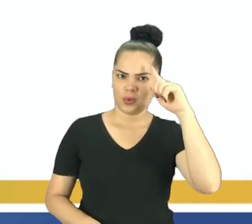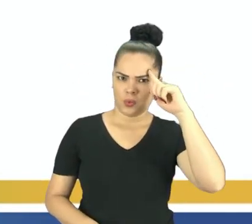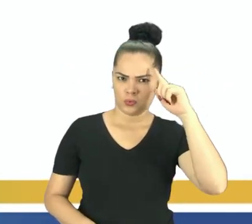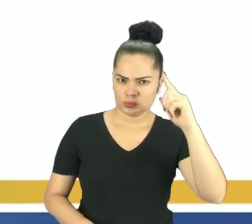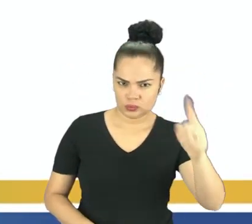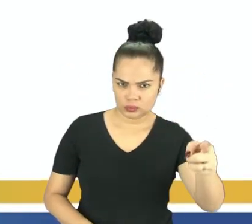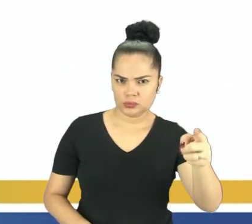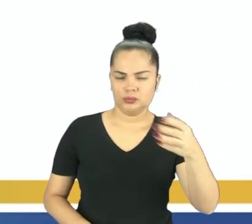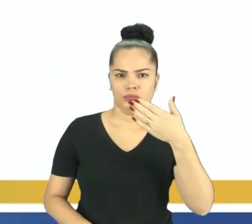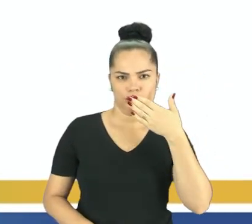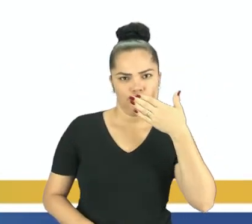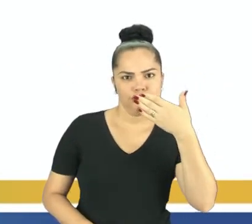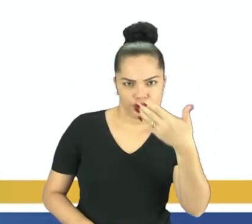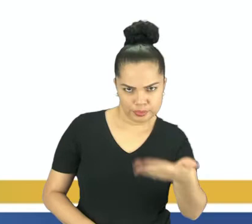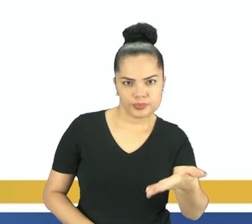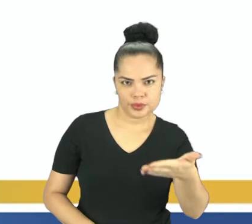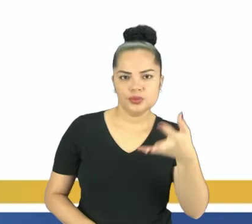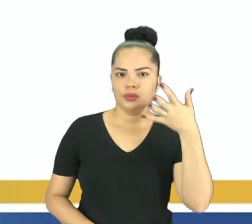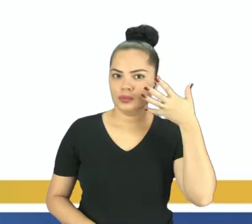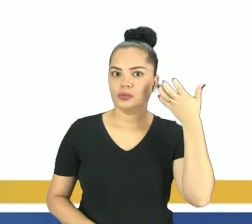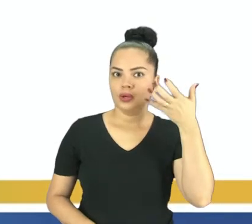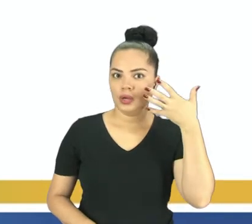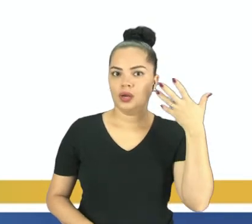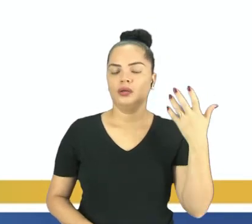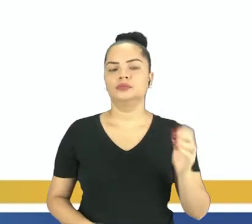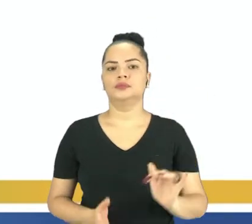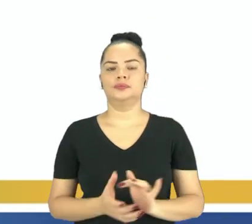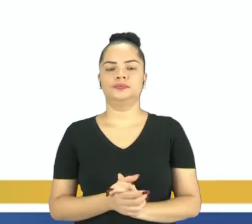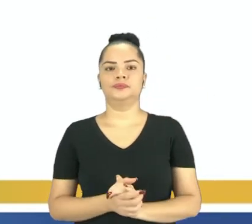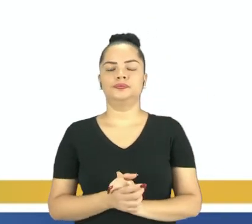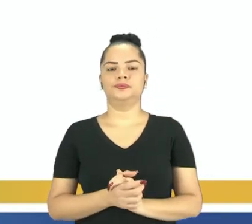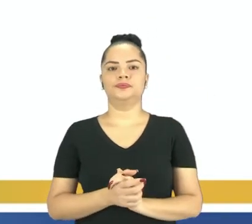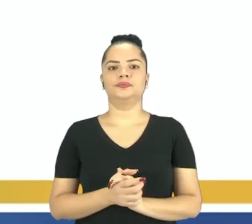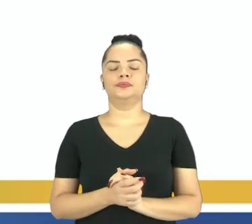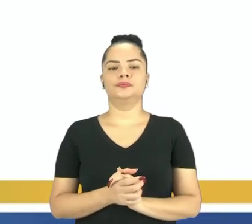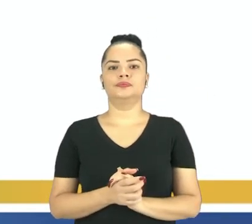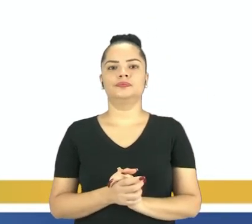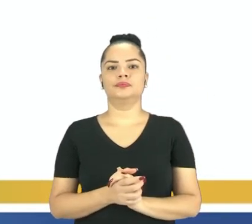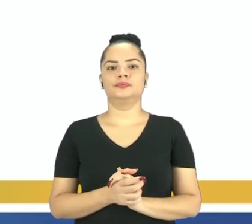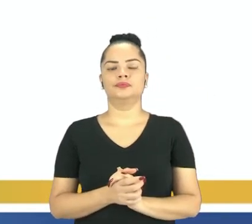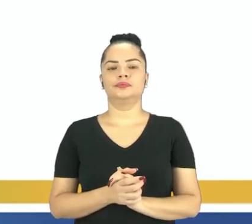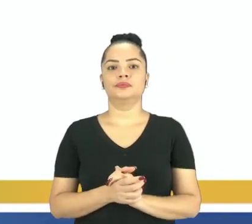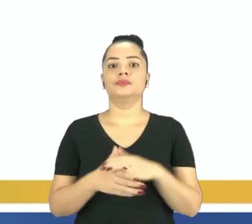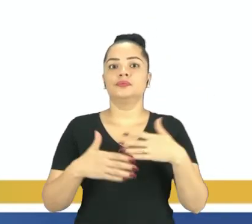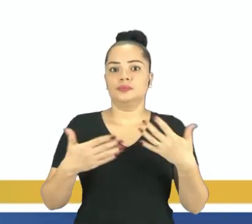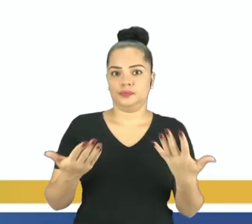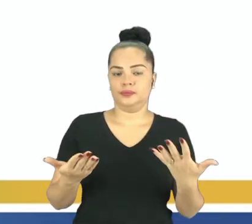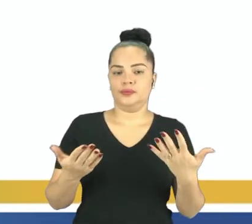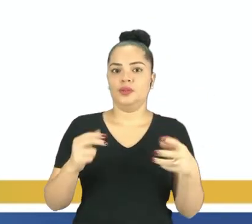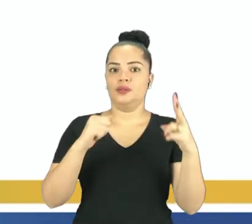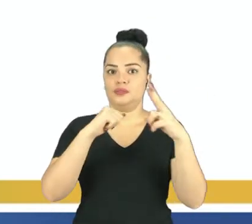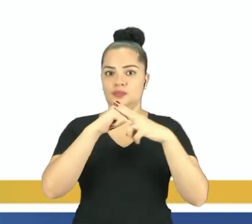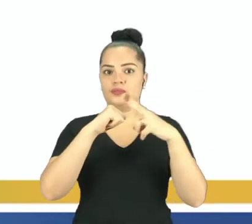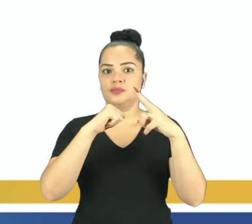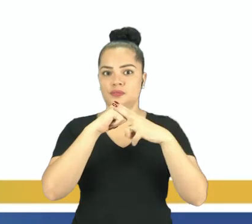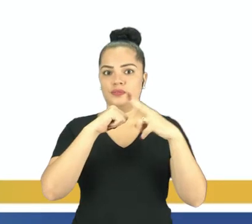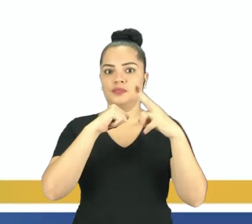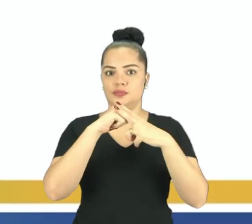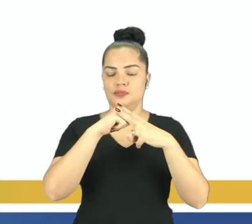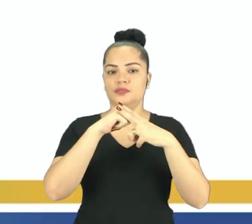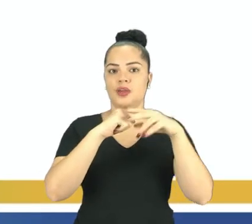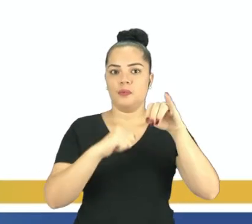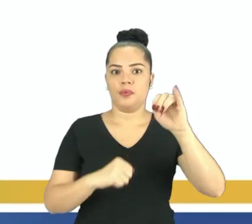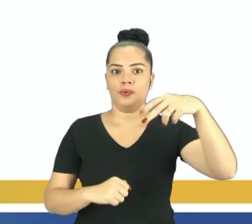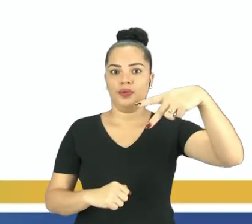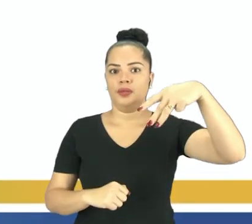algumas ordens, alguns comandos para ele. Close your eyes, open your mouth. Então, esses verbos, eles estão no